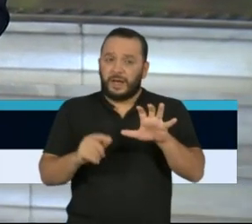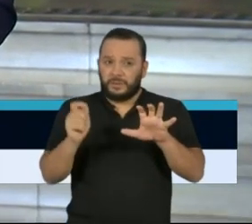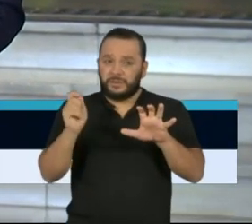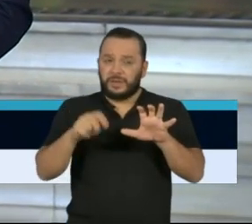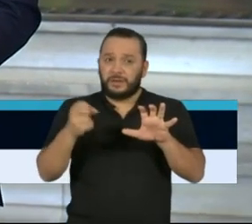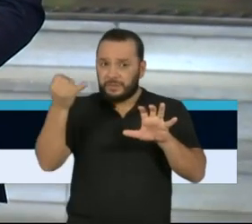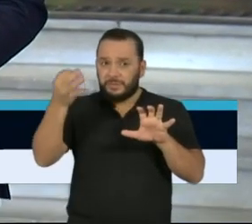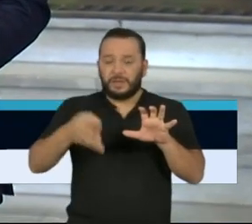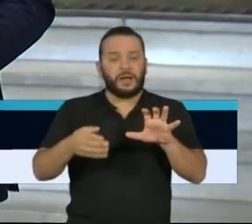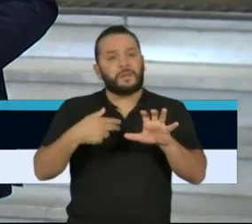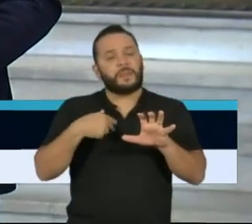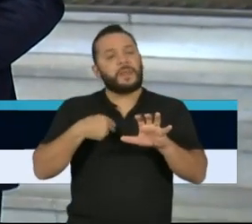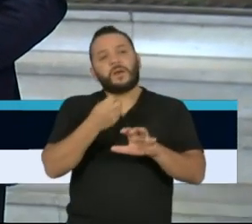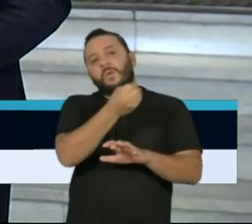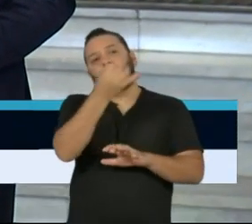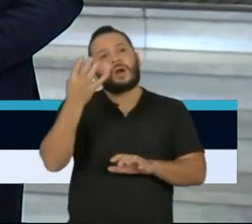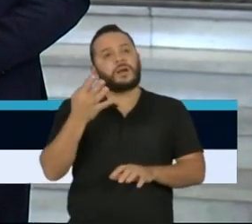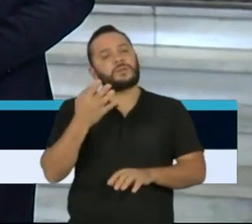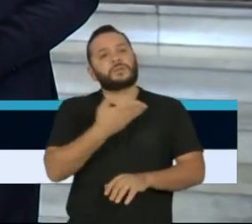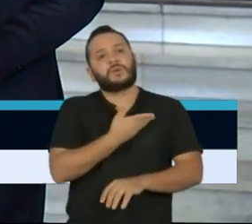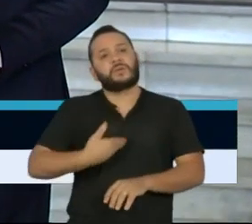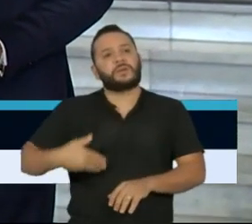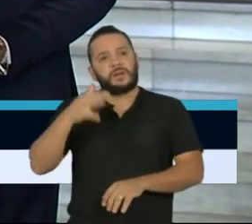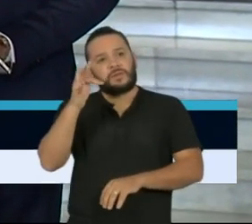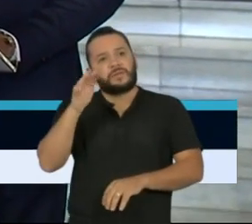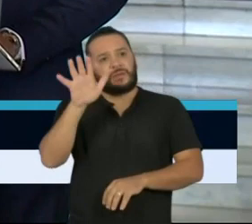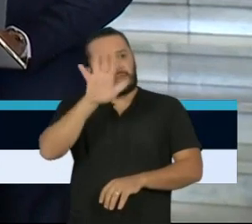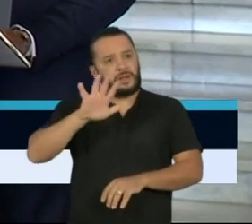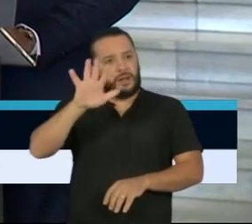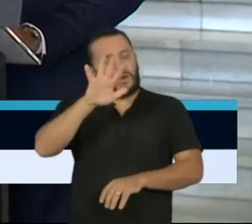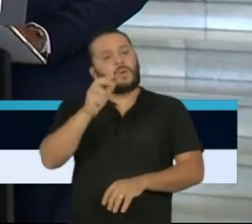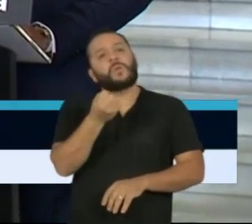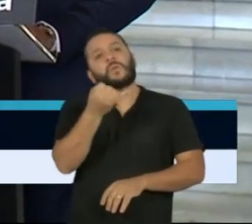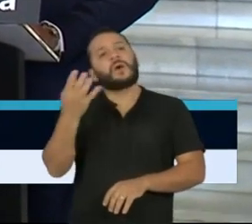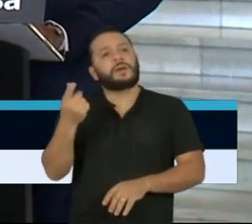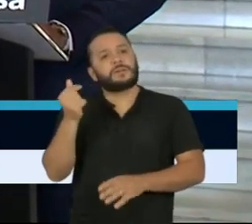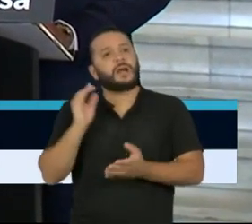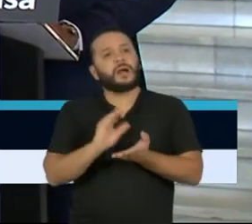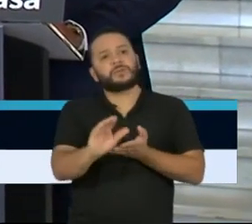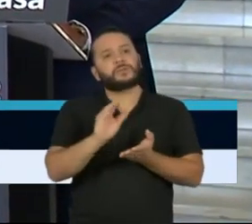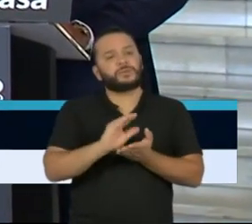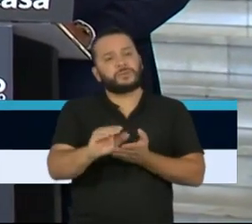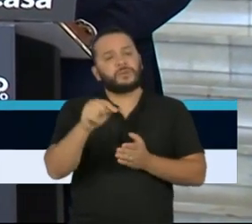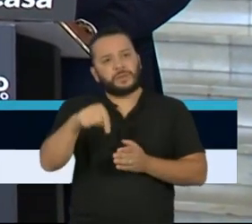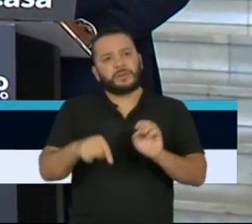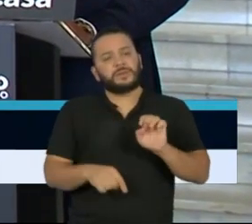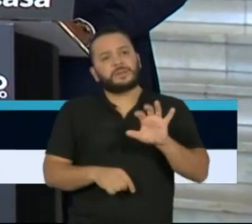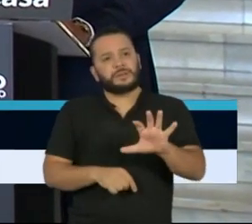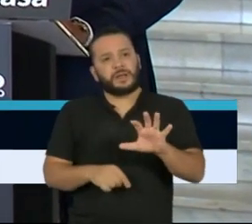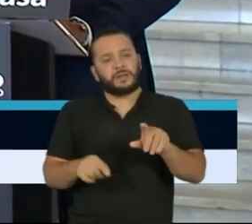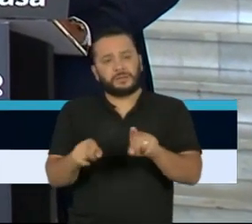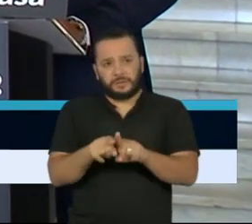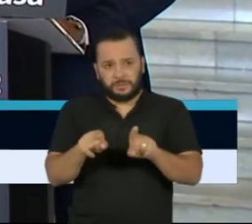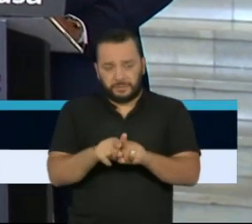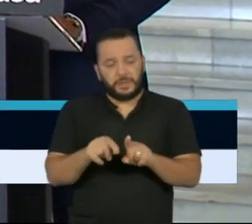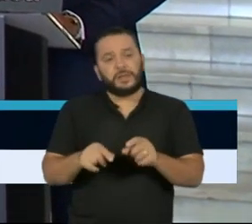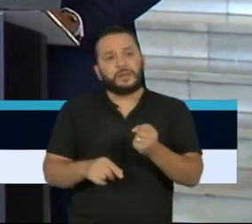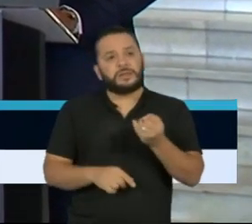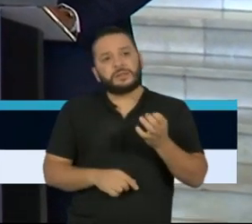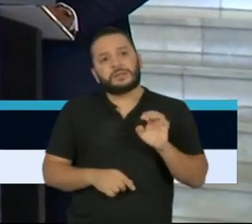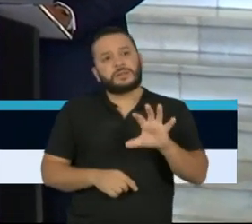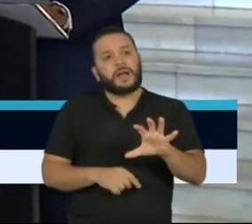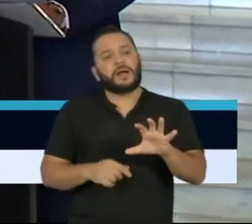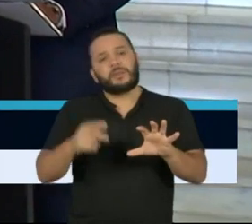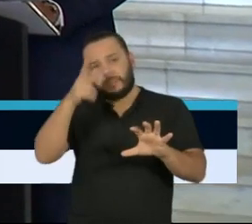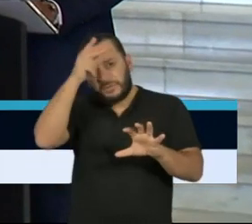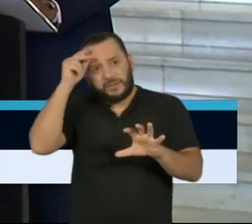gente quanto em ajuda financeira do governo federal o governo do Estado e a Prefeitura recebeu